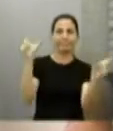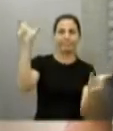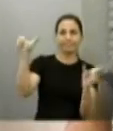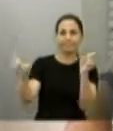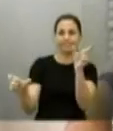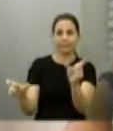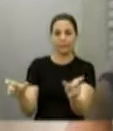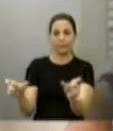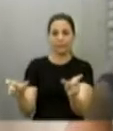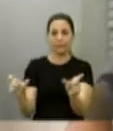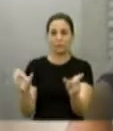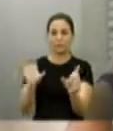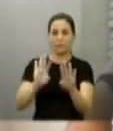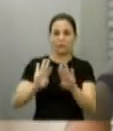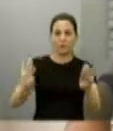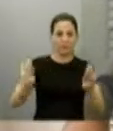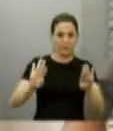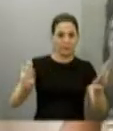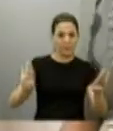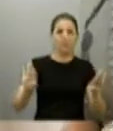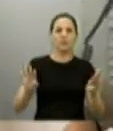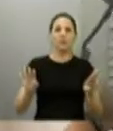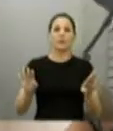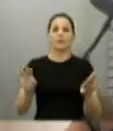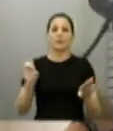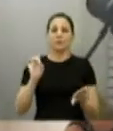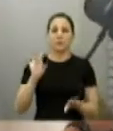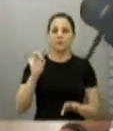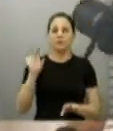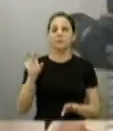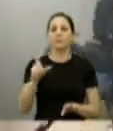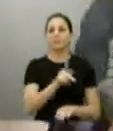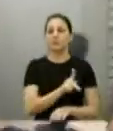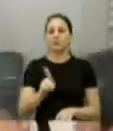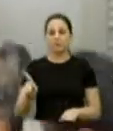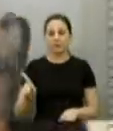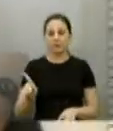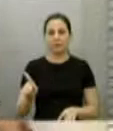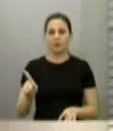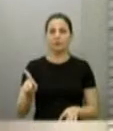cometido por qualquer um de nós, inclusive por este presidente, que também cometeu,